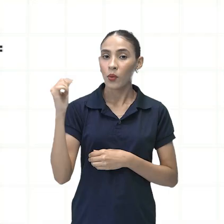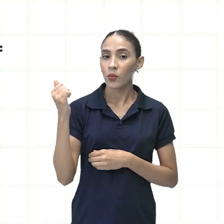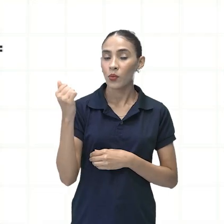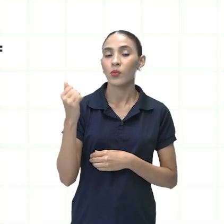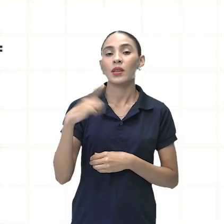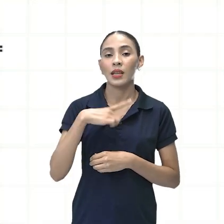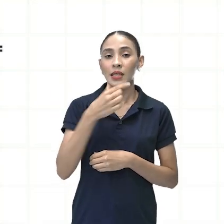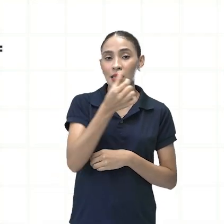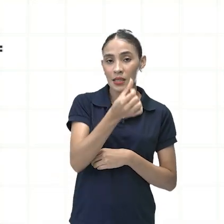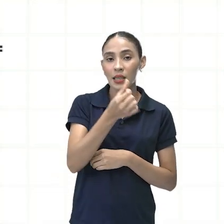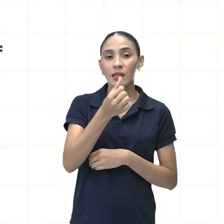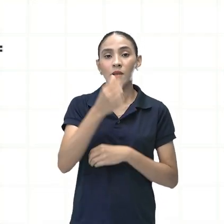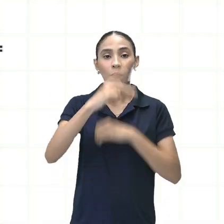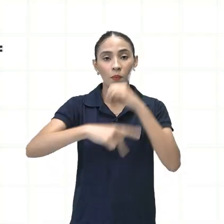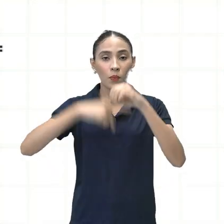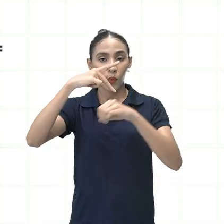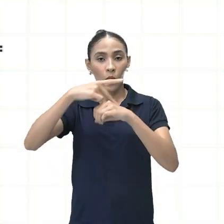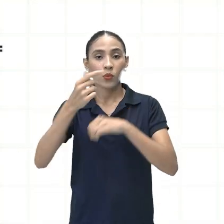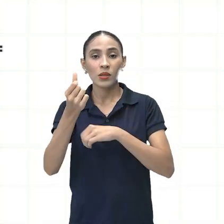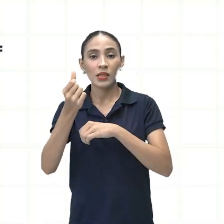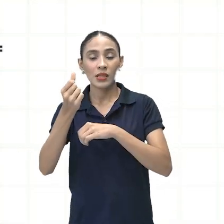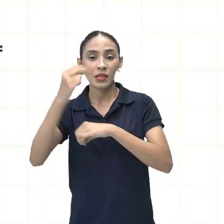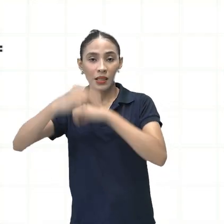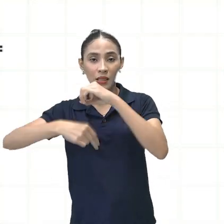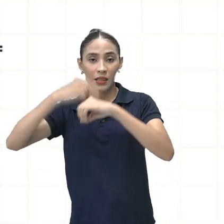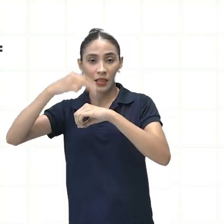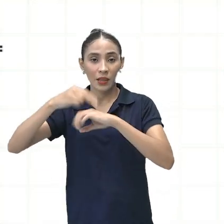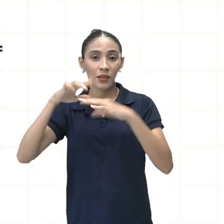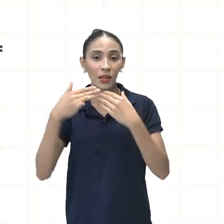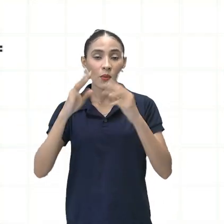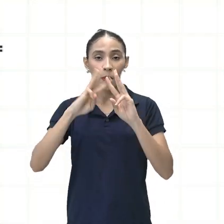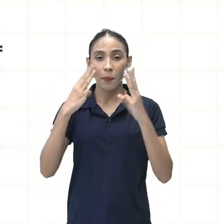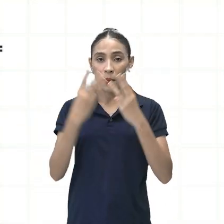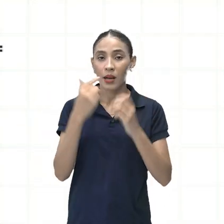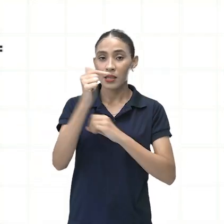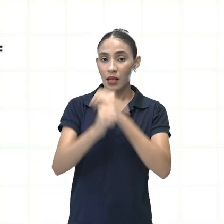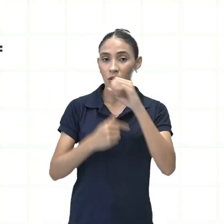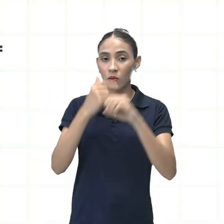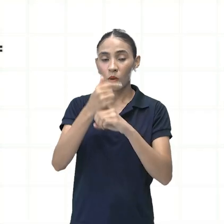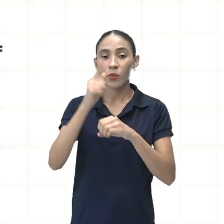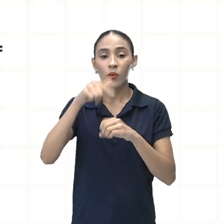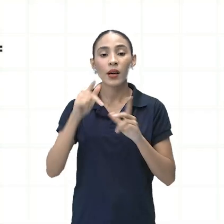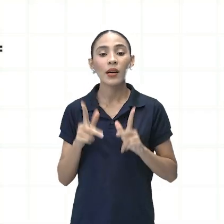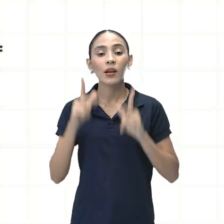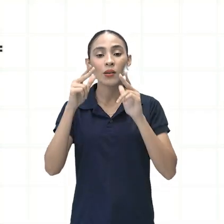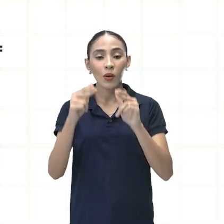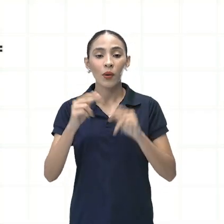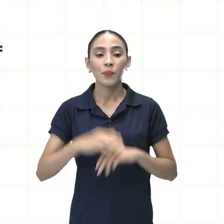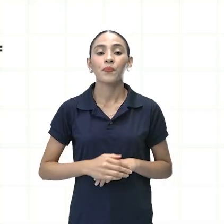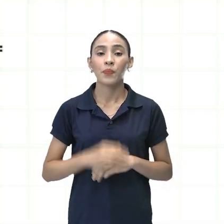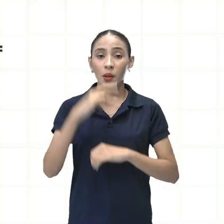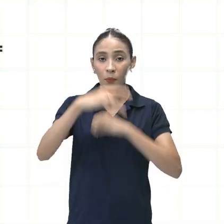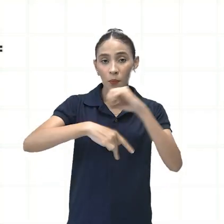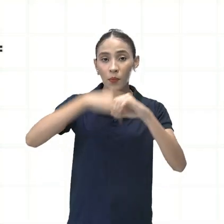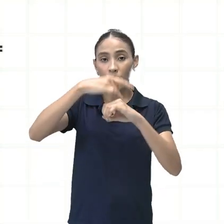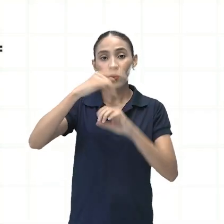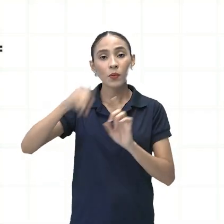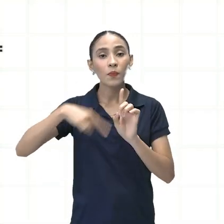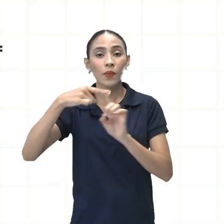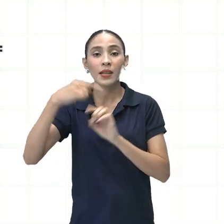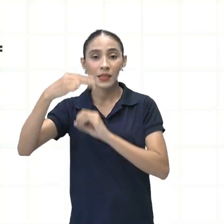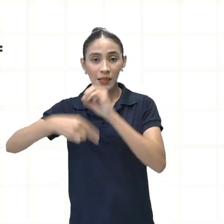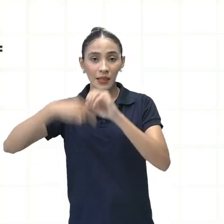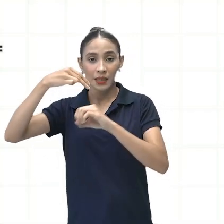6 prótons e 6 nêutrons. Então, a massa atômica de um átomo é representado pelos prótons mais os